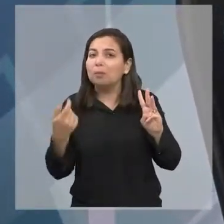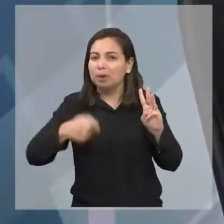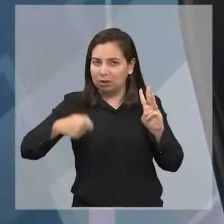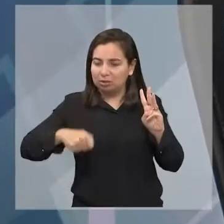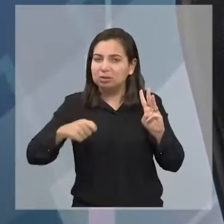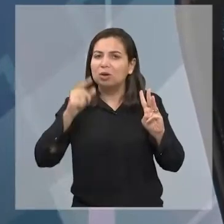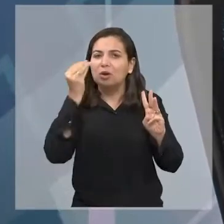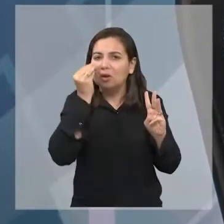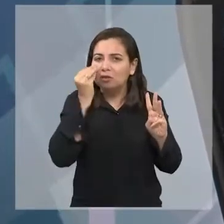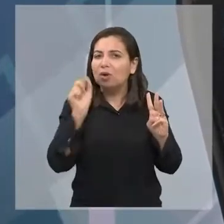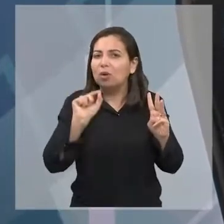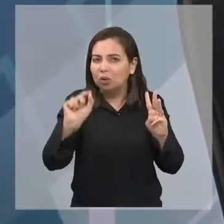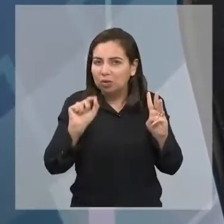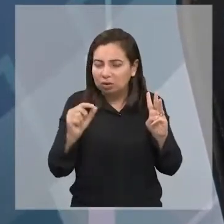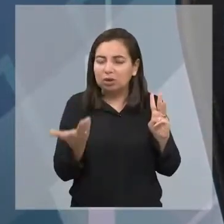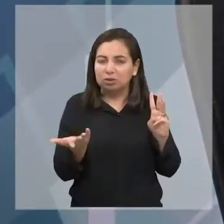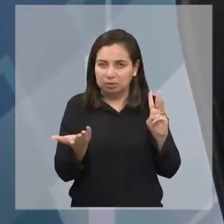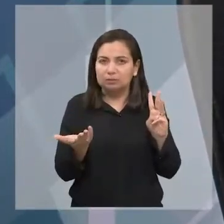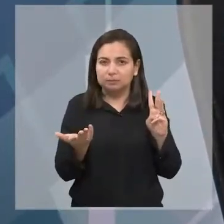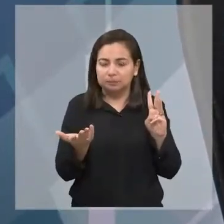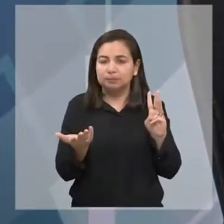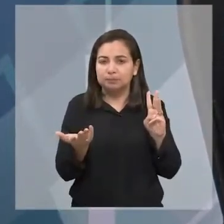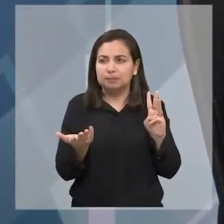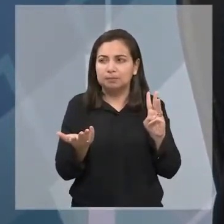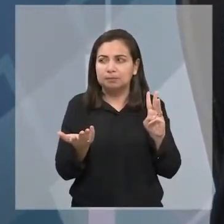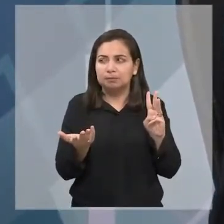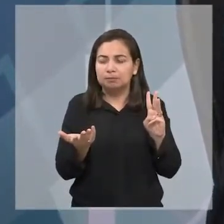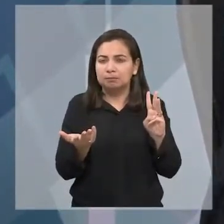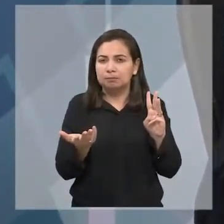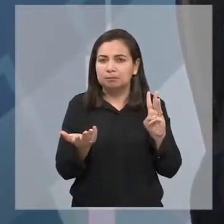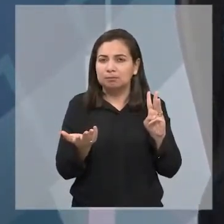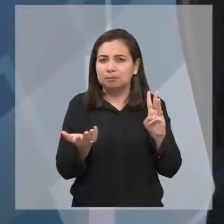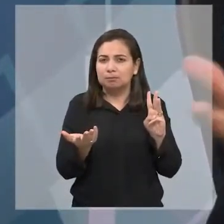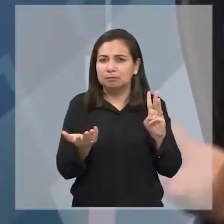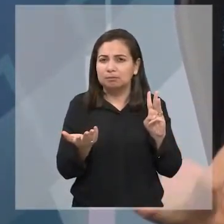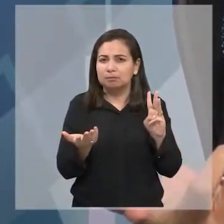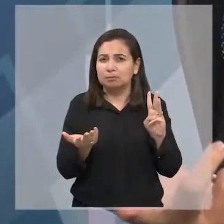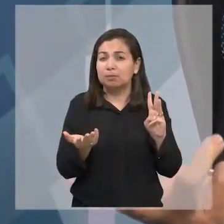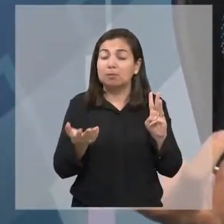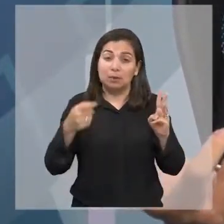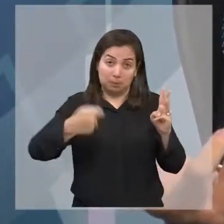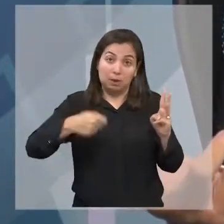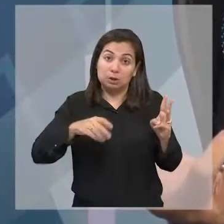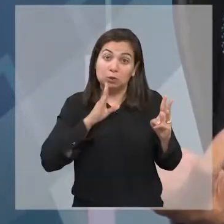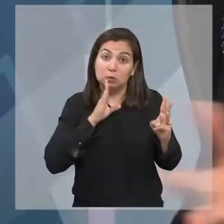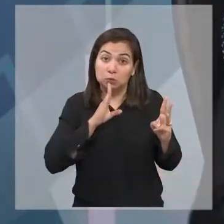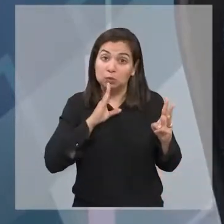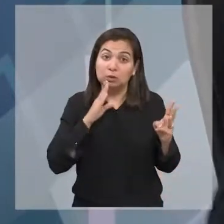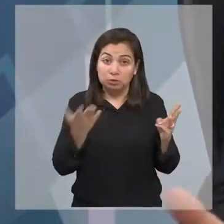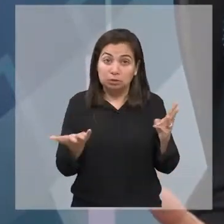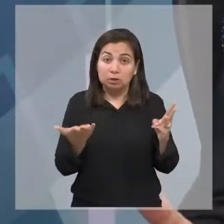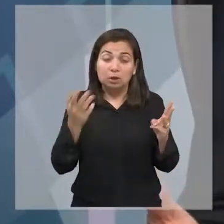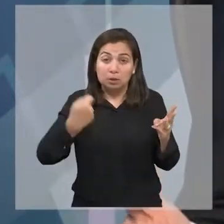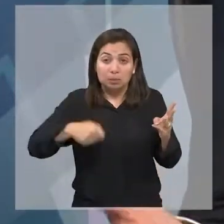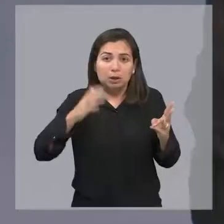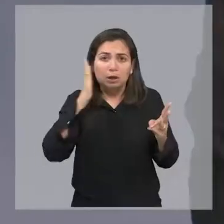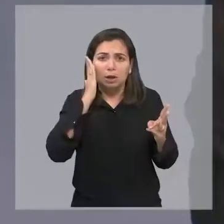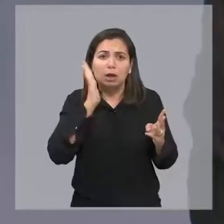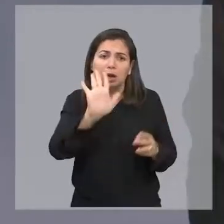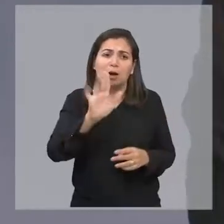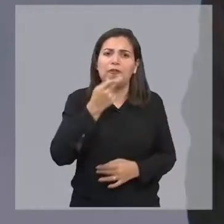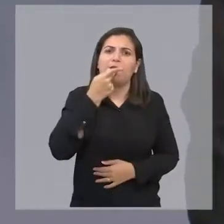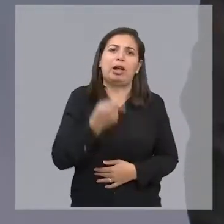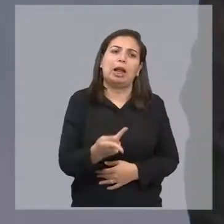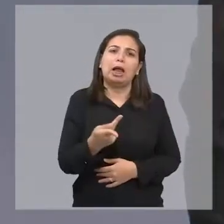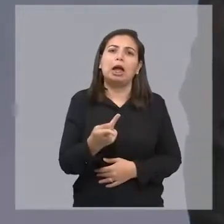Universidade sem isso. Qual é a extensão? Hein? Você precisa conhecer. Ah? Não pode falar